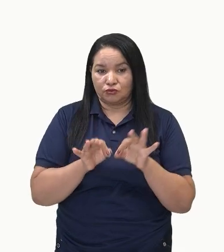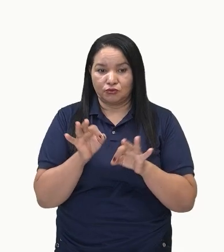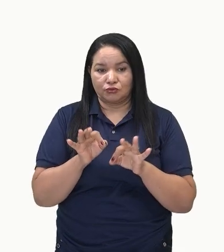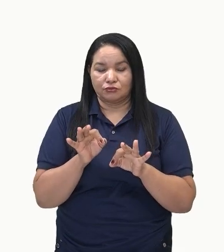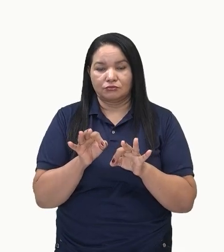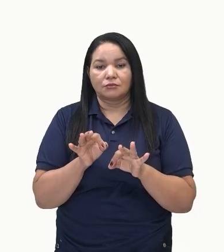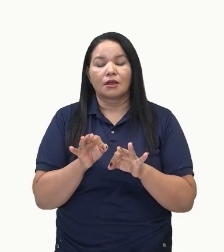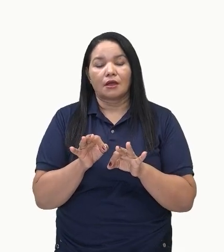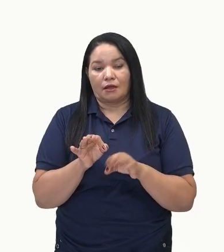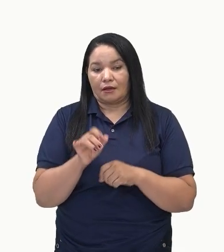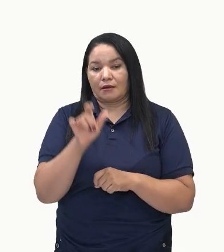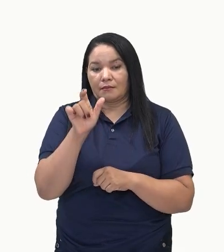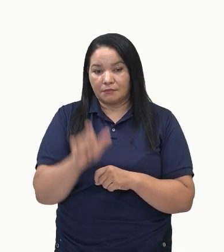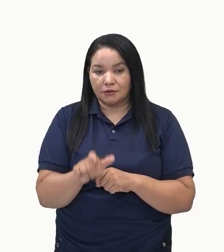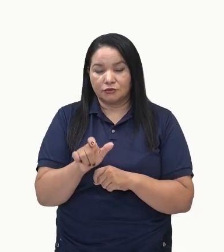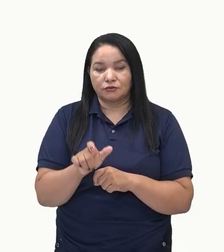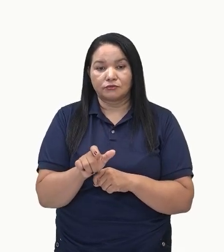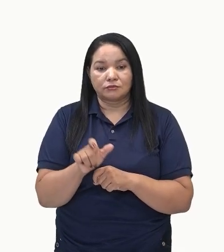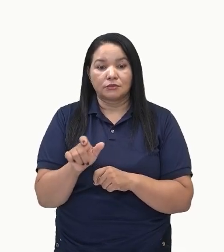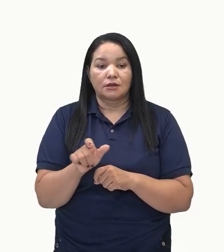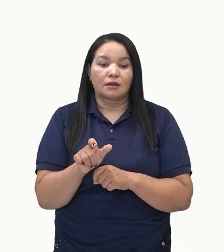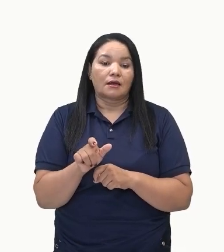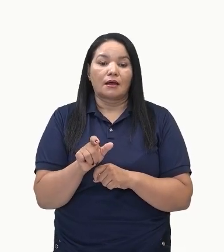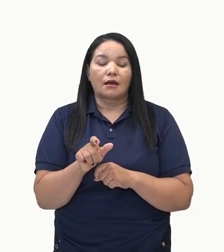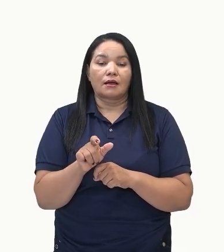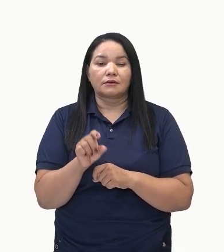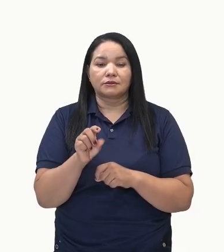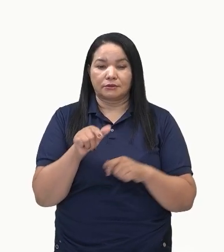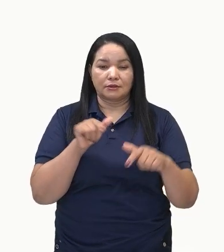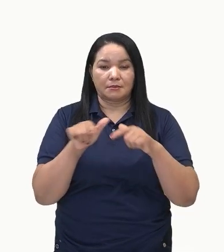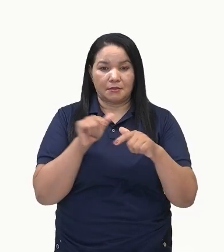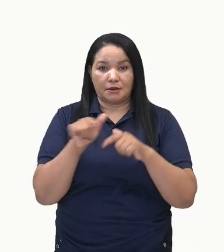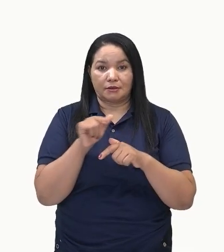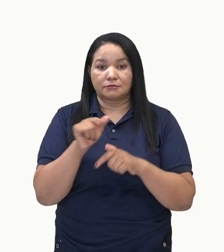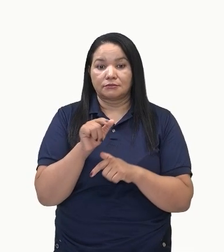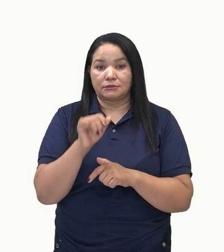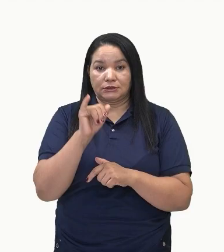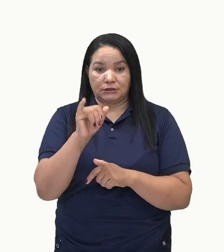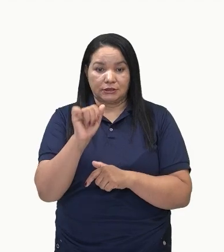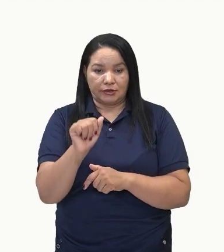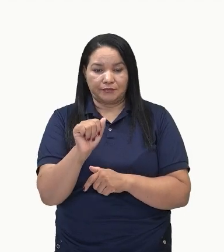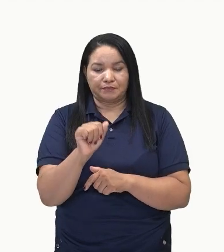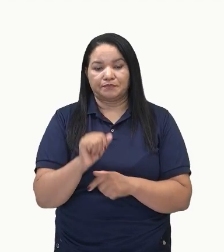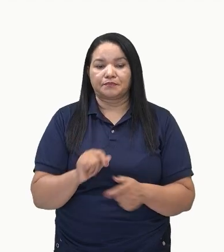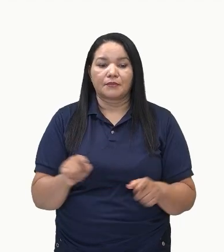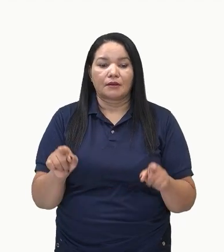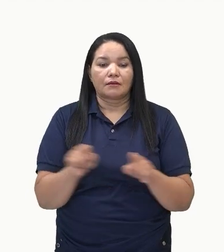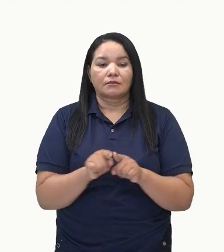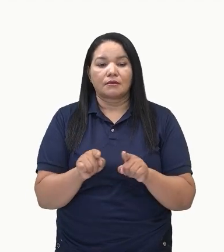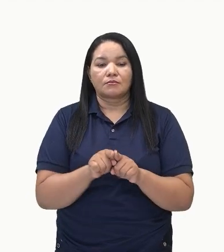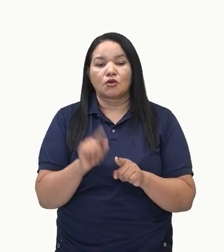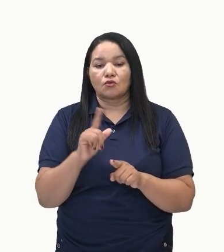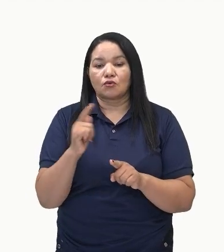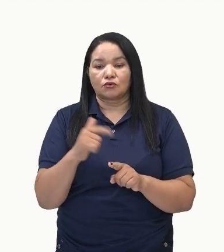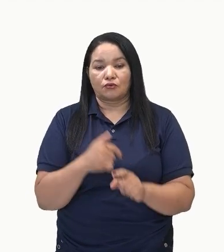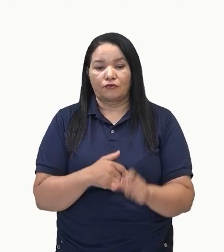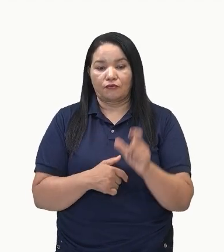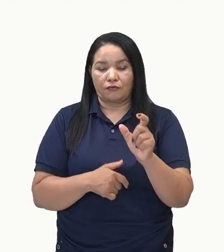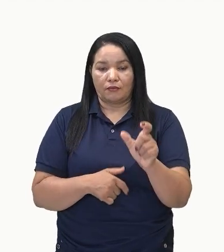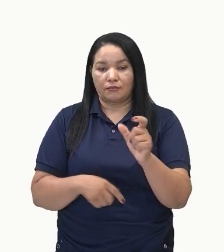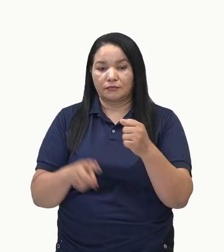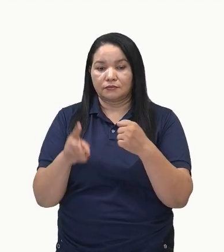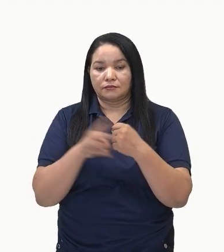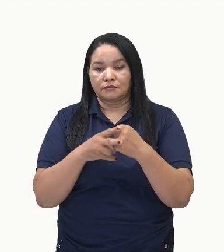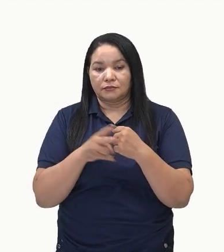que vai lidar com essa parte da inteligência artificial. AI ethicist, this person, olha o verbo to be aqui, ó. This